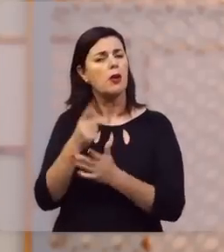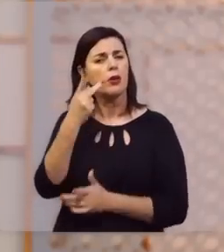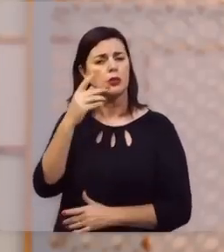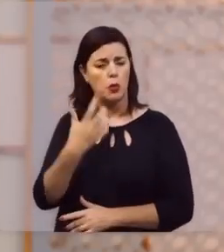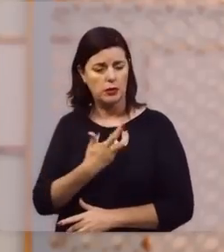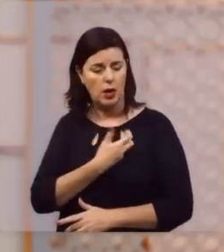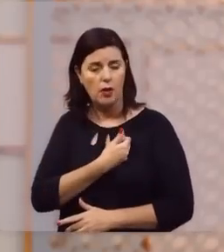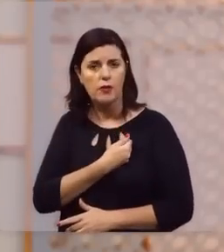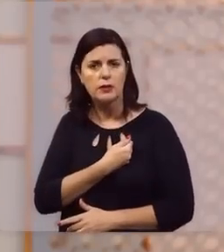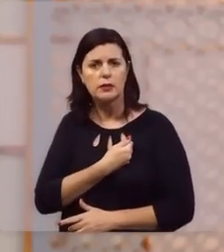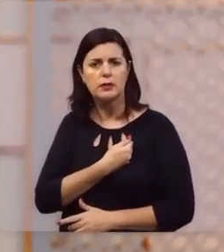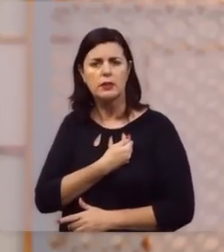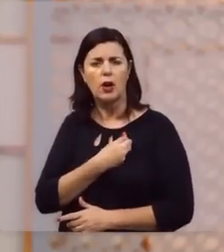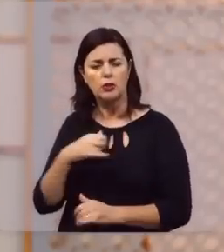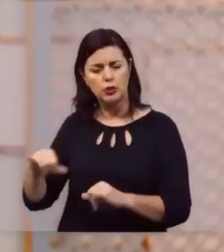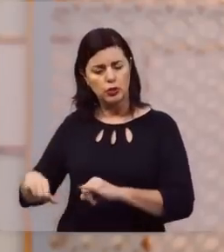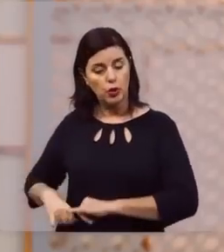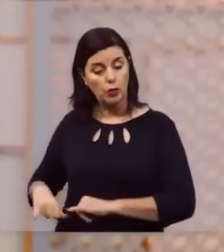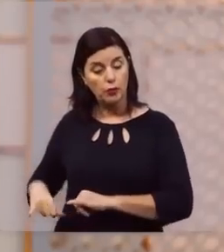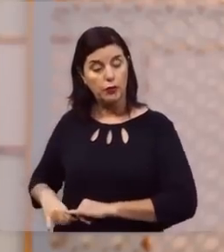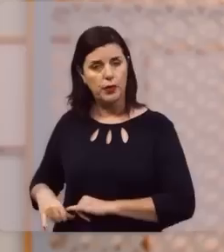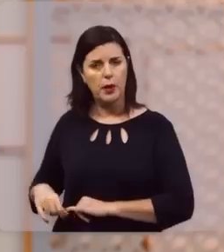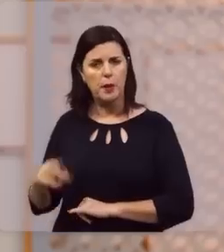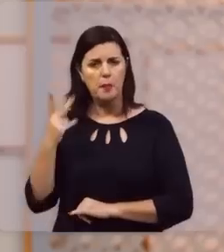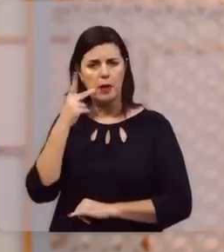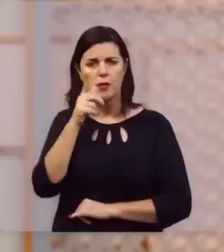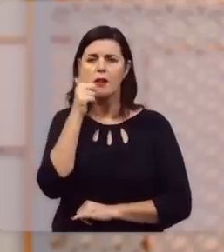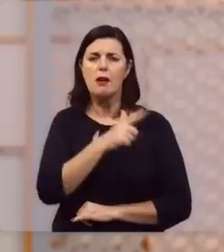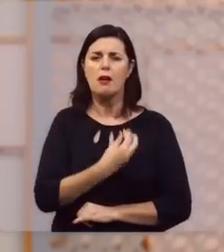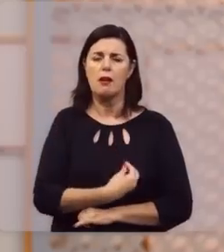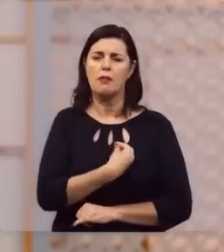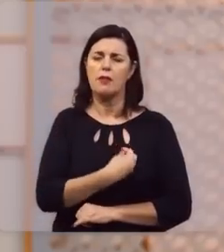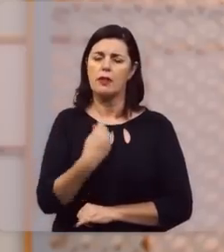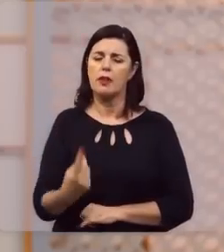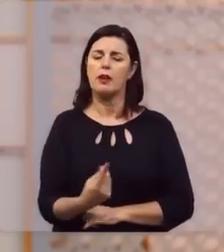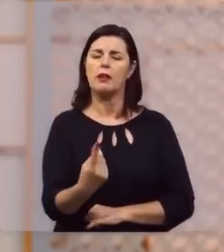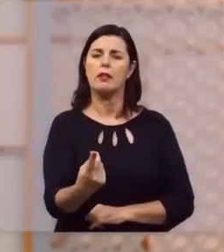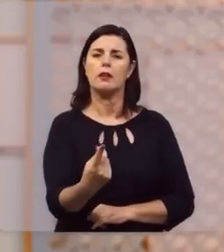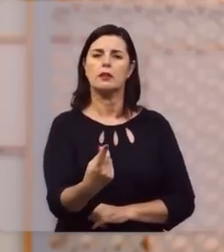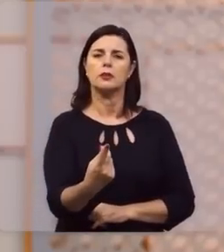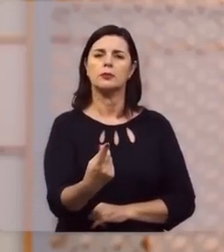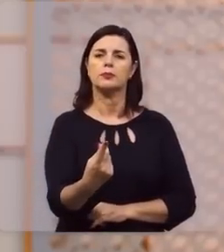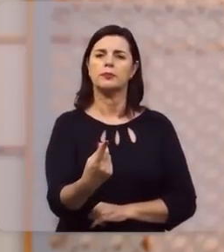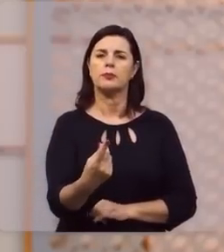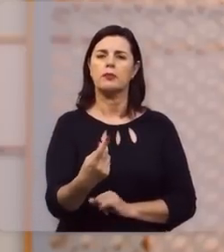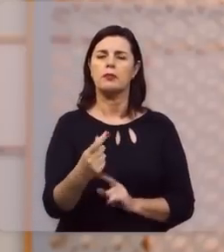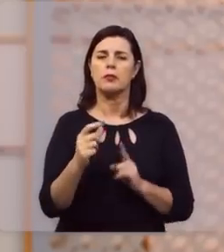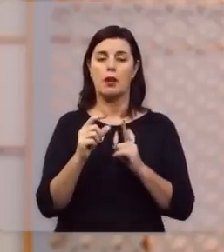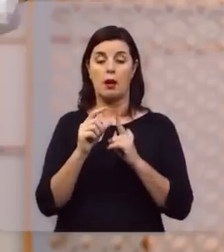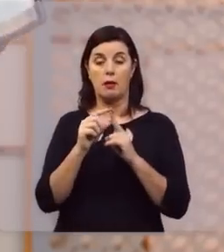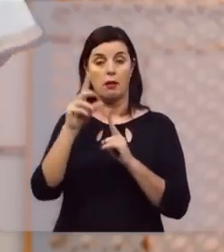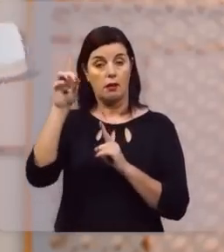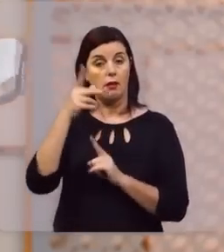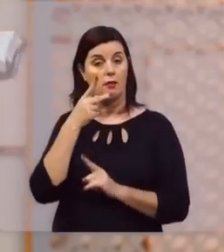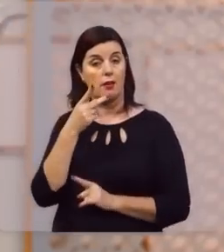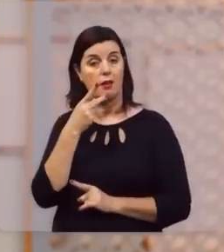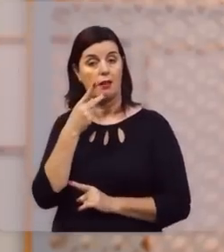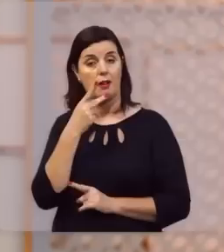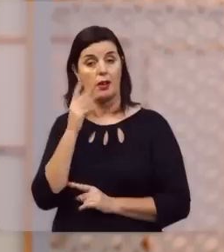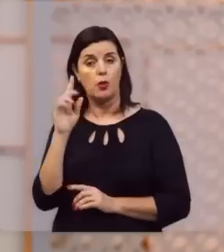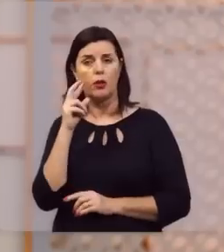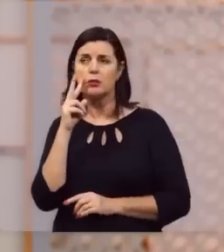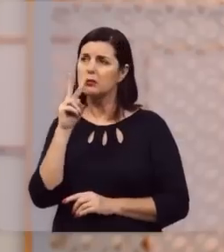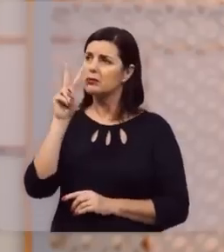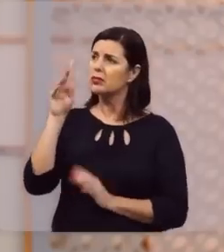preço da sua Redenção reconhece ele sofreu para que você pudesse viver e viver eternamente diz a Bíblia que quando você se